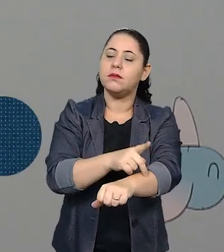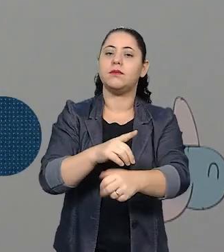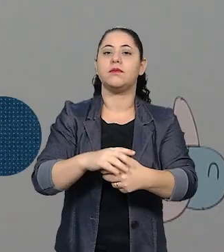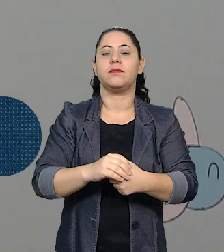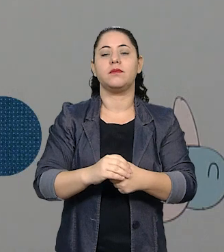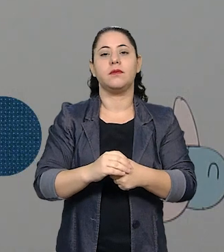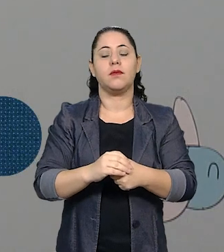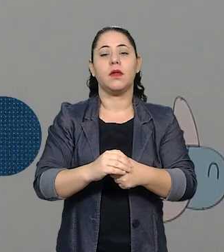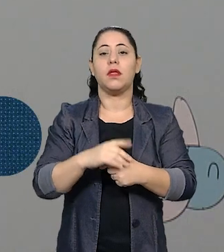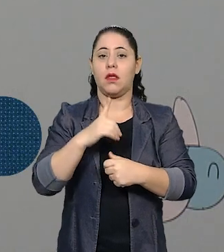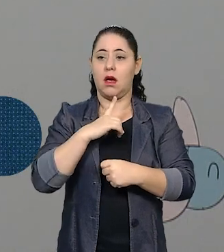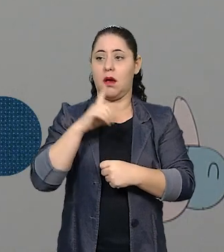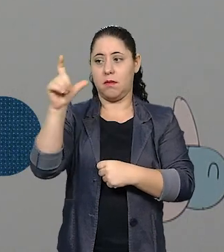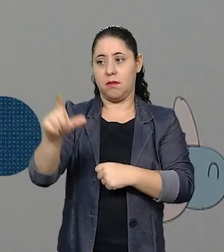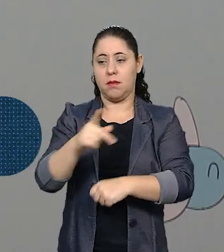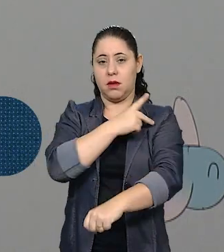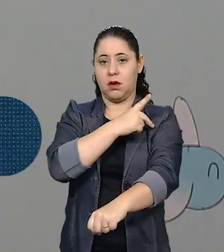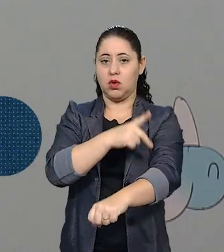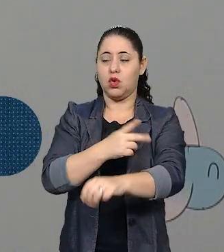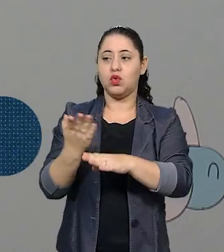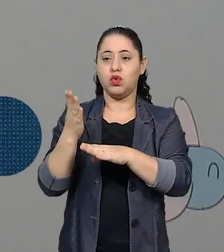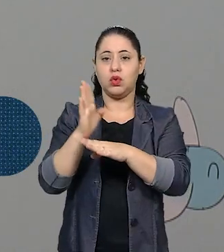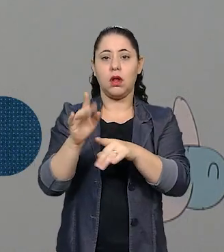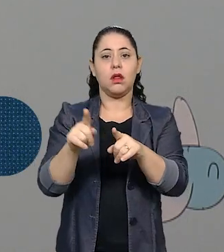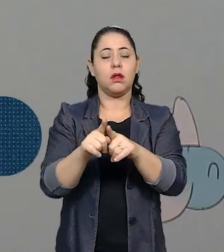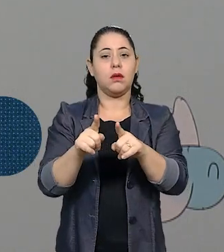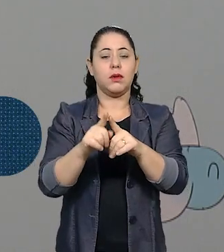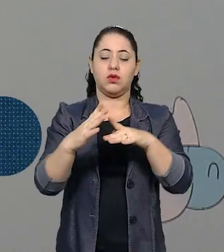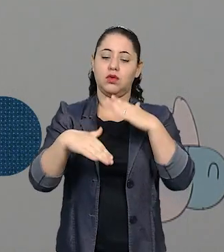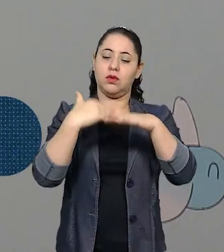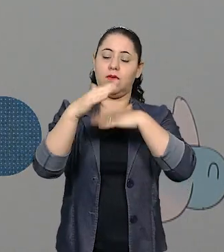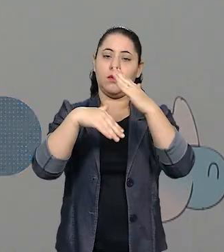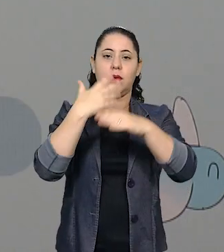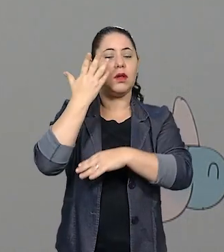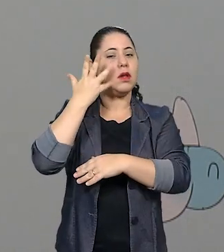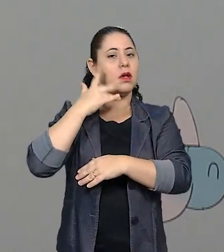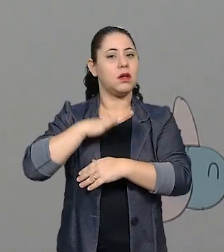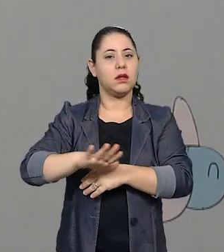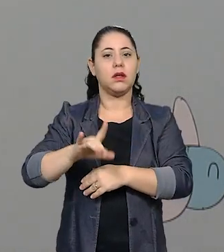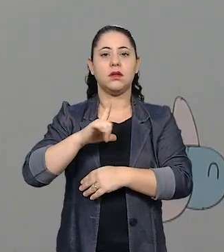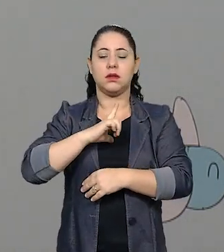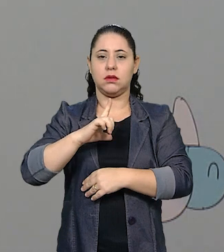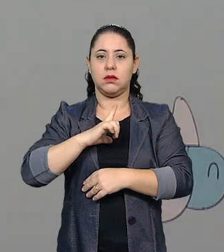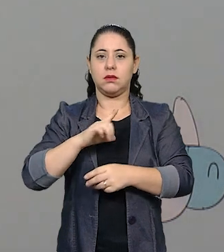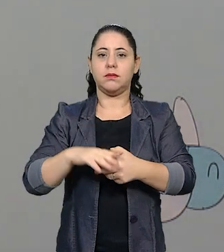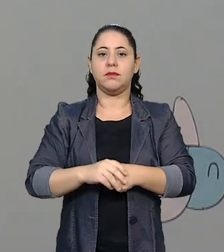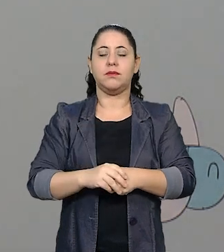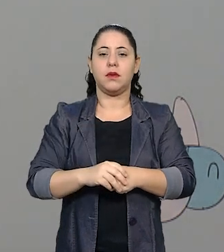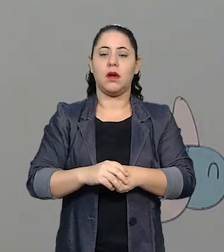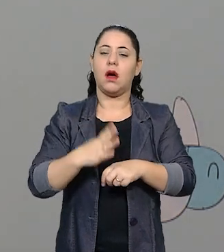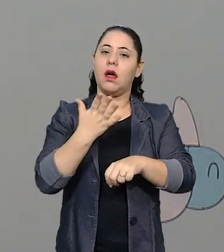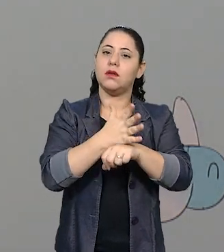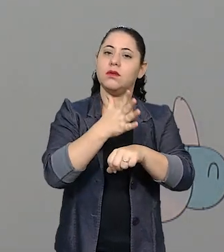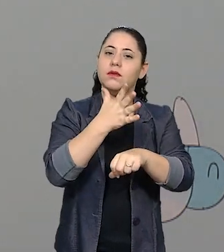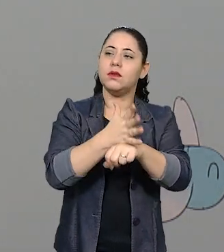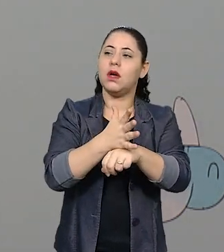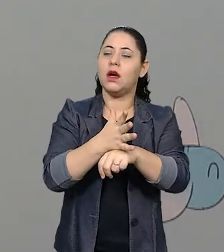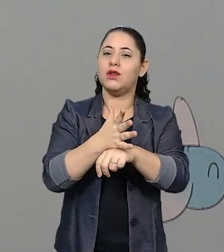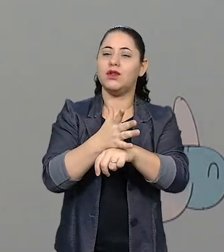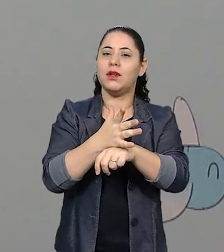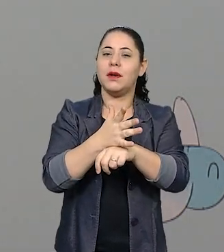cuidado. Essas crianças, elas têm todo um acompanhamento pedagógico com a nossa pedagoga e